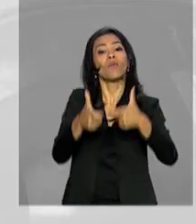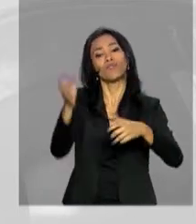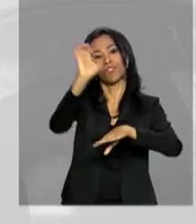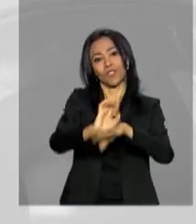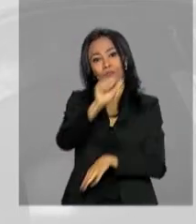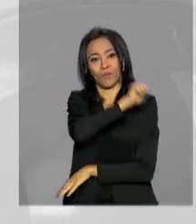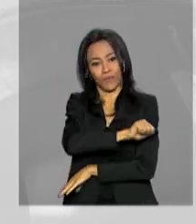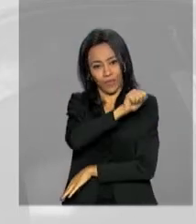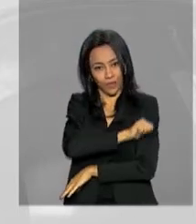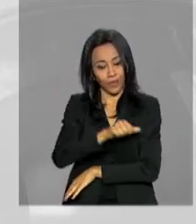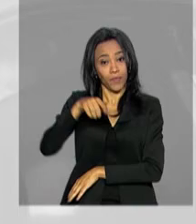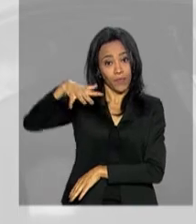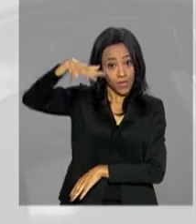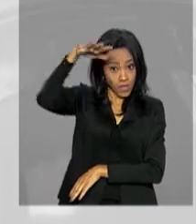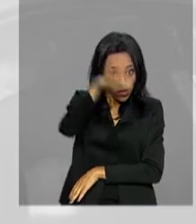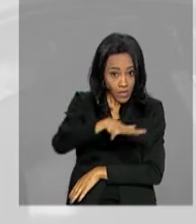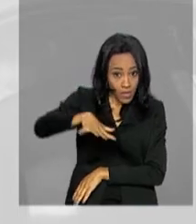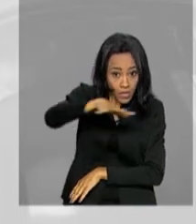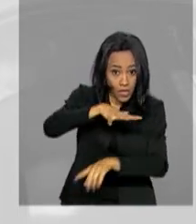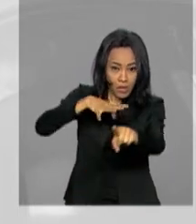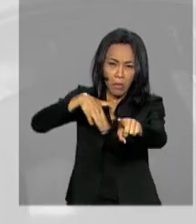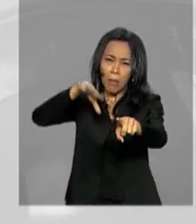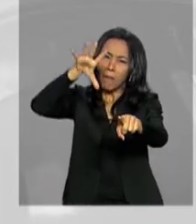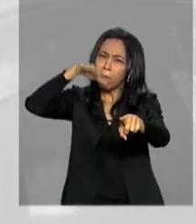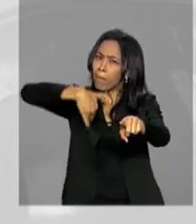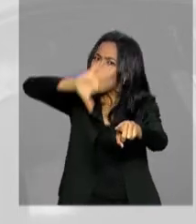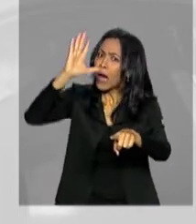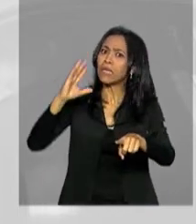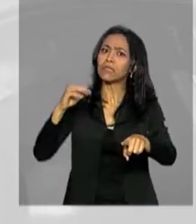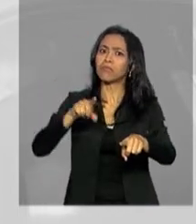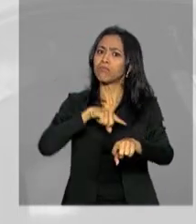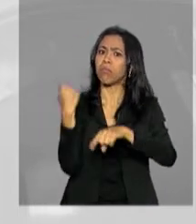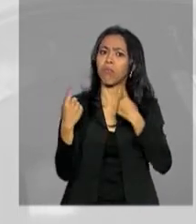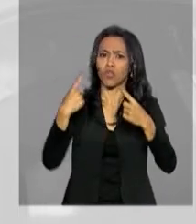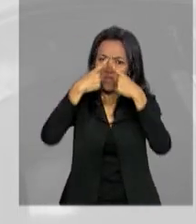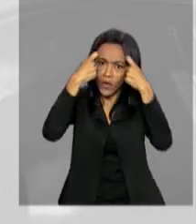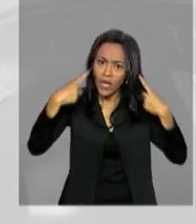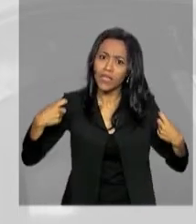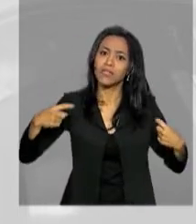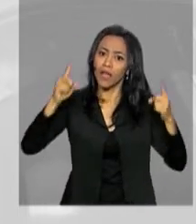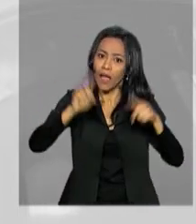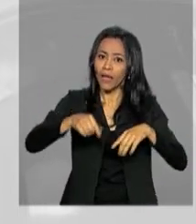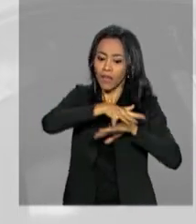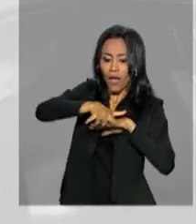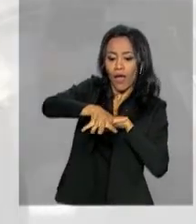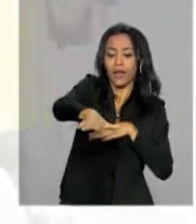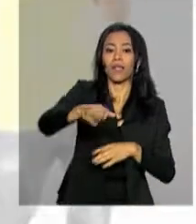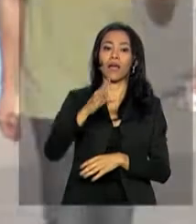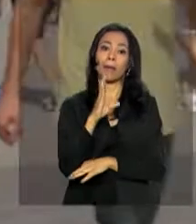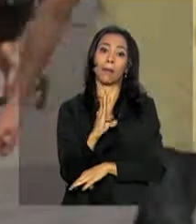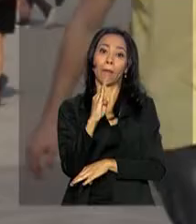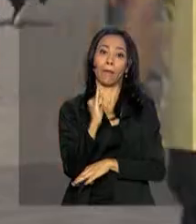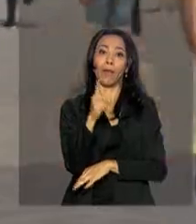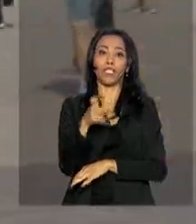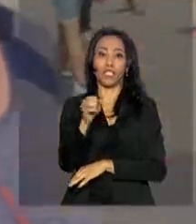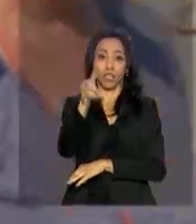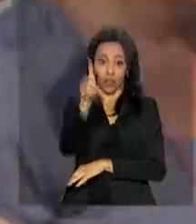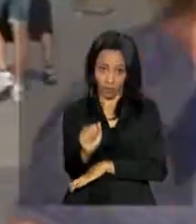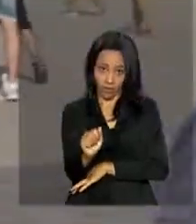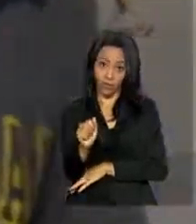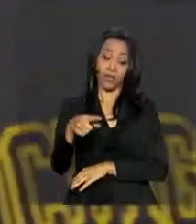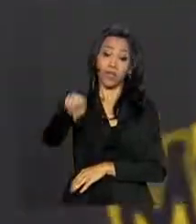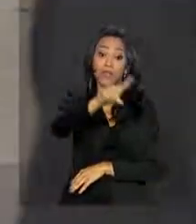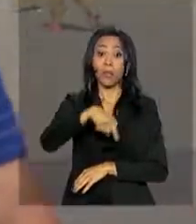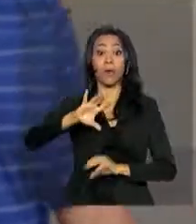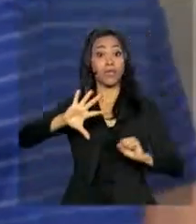Janeiro. O município com a maior taxa de mortes violentas foi queimados na Baixada Fluminense. Para garantir a segurança